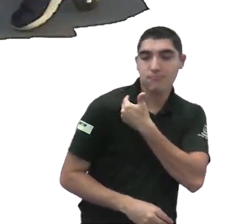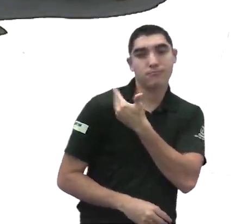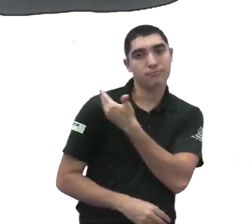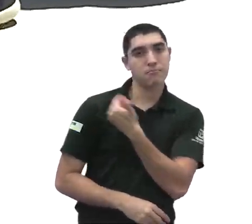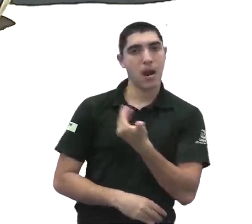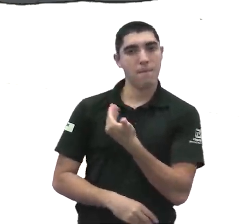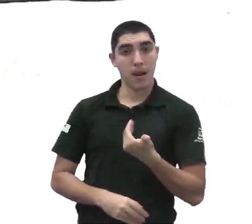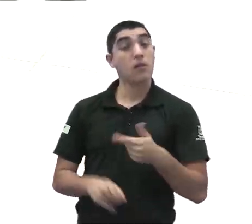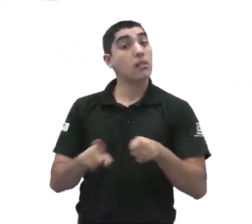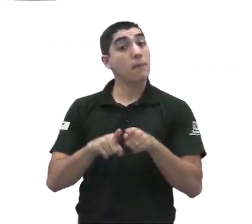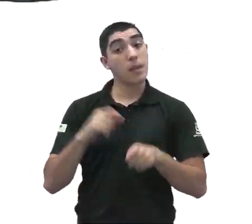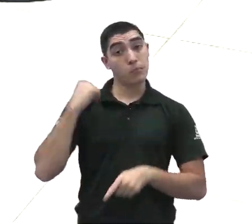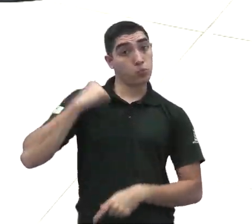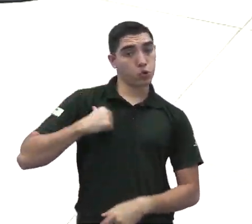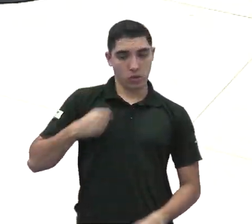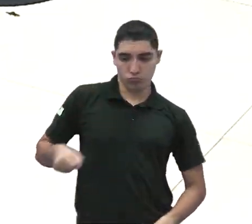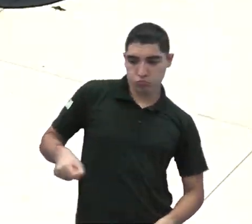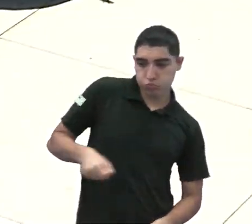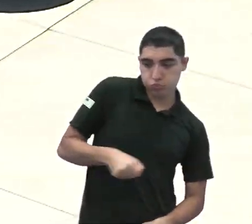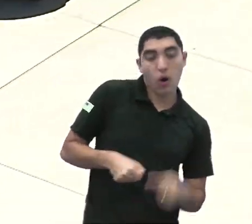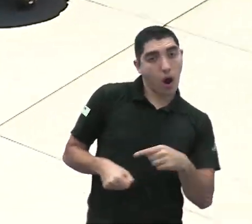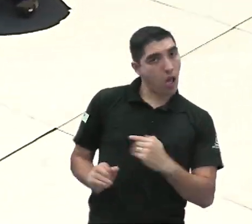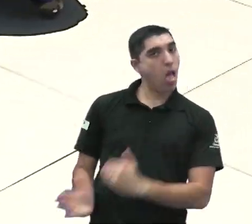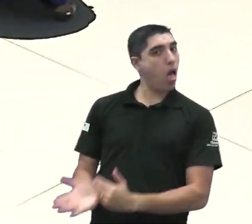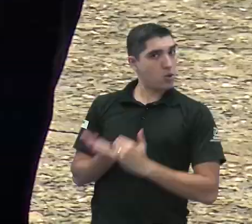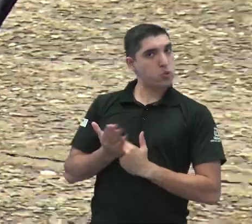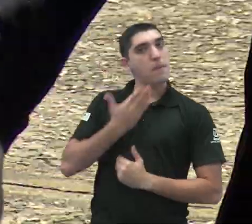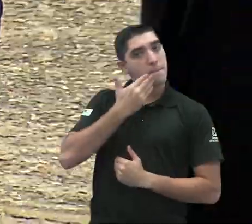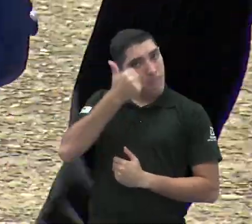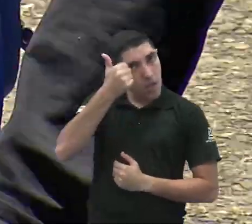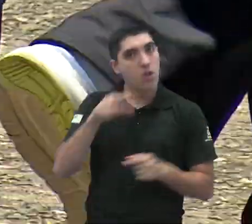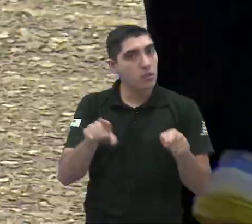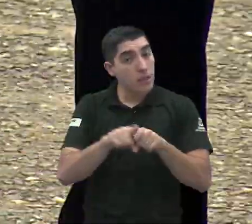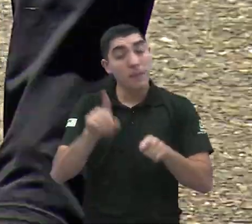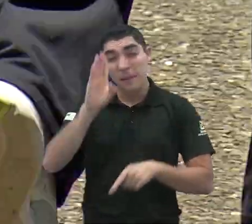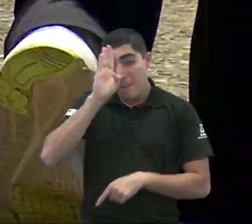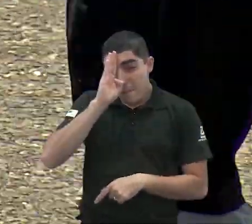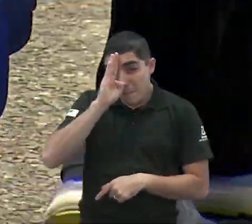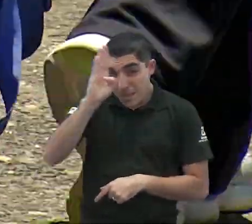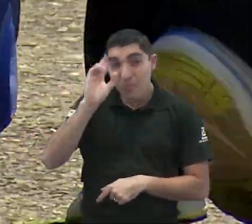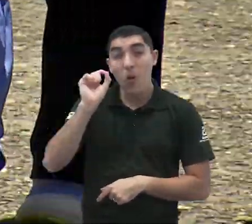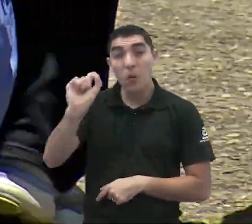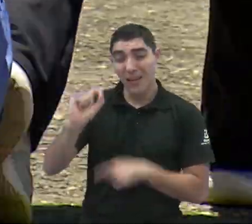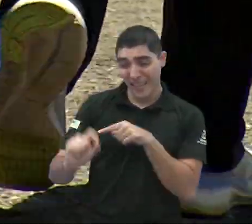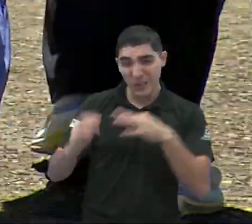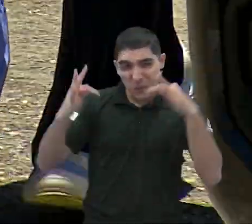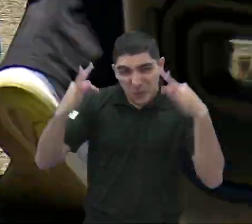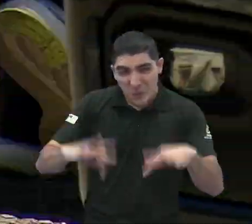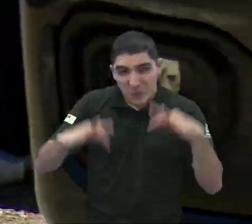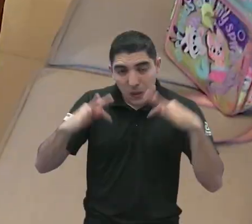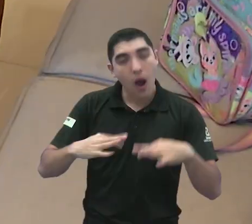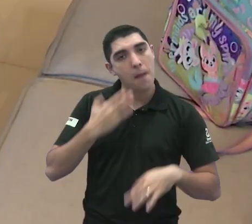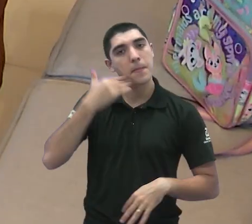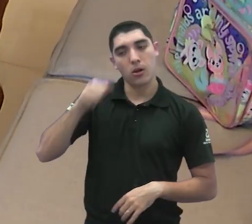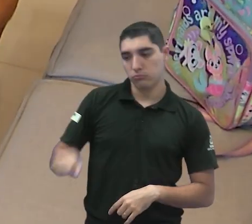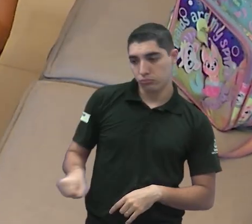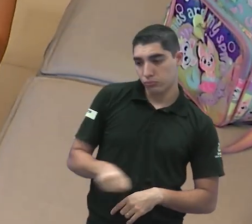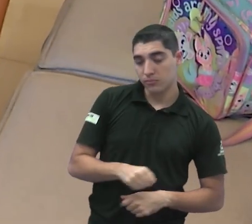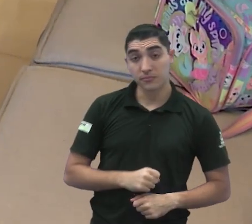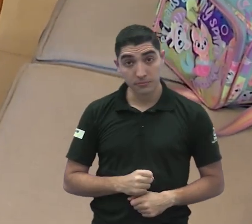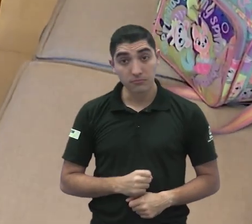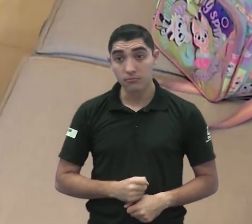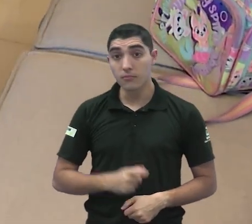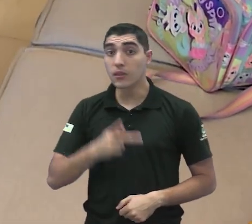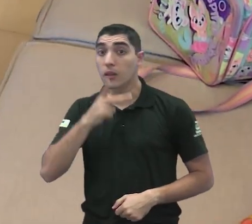rodinhas também são uma alternativa para reduzir a sobrecarga, especialmente quando o volume de itens é maior. Com